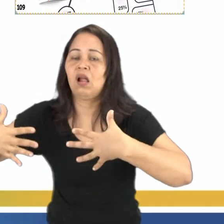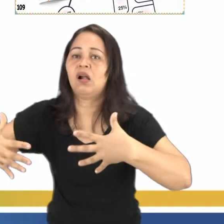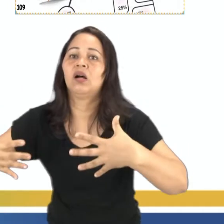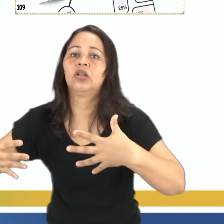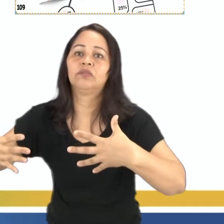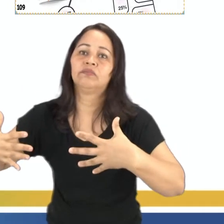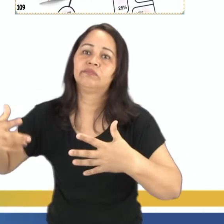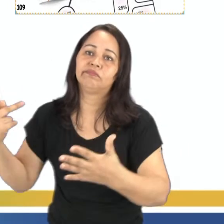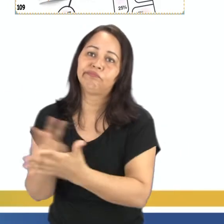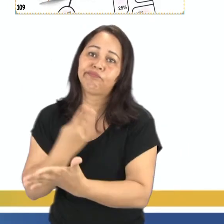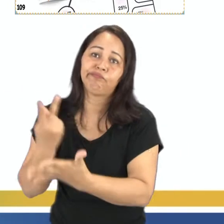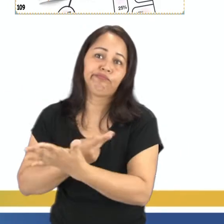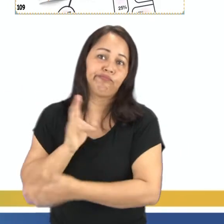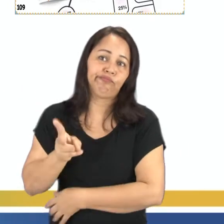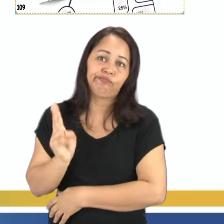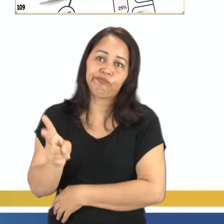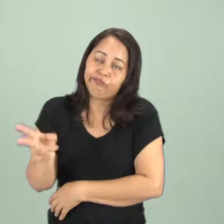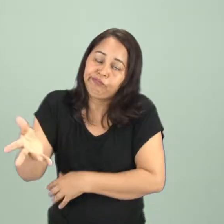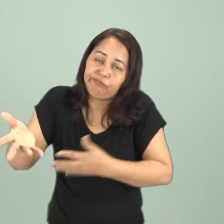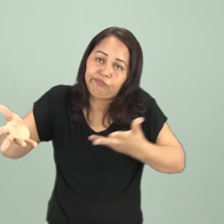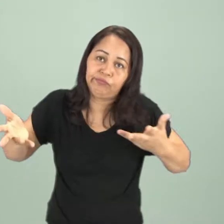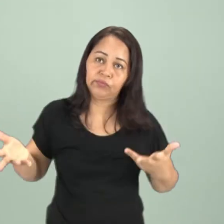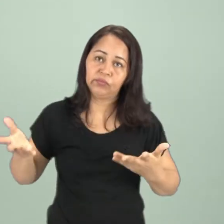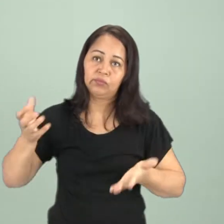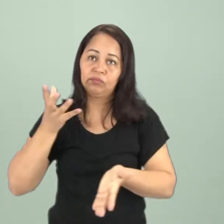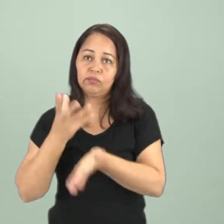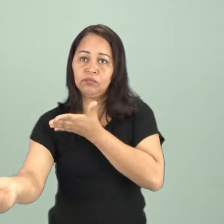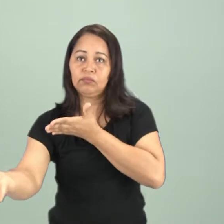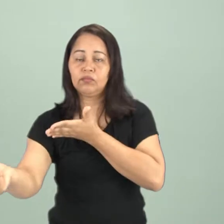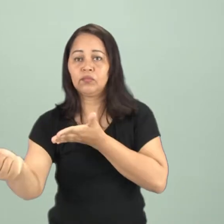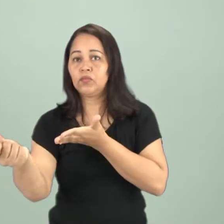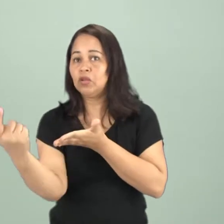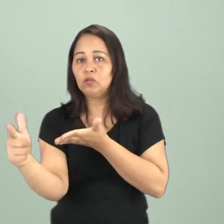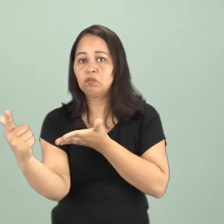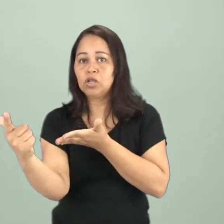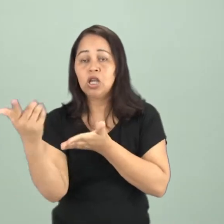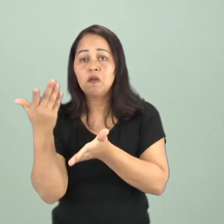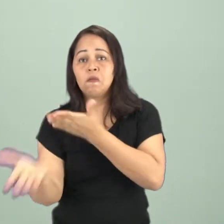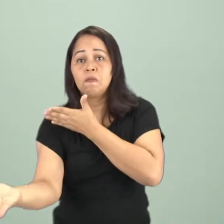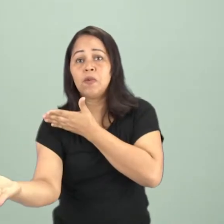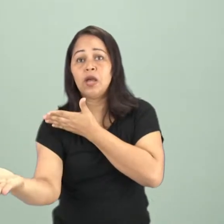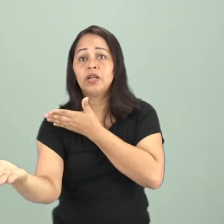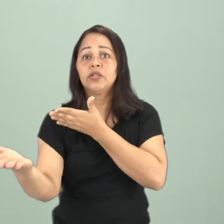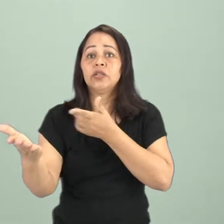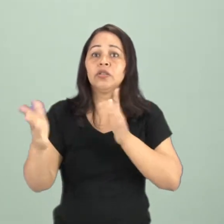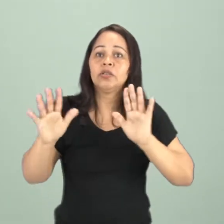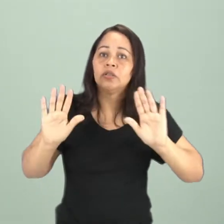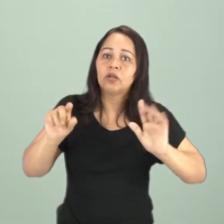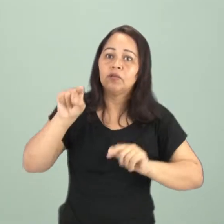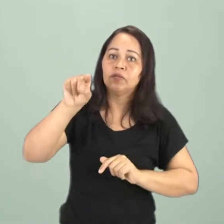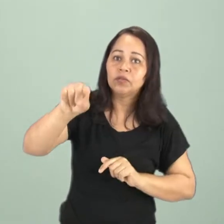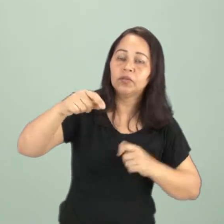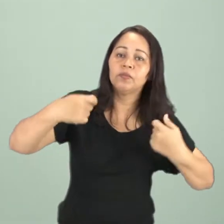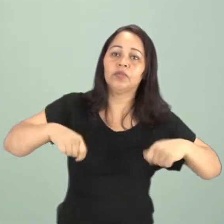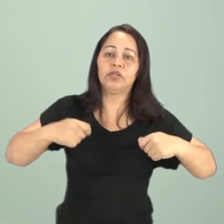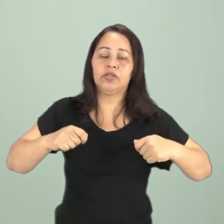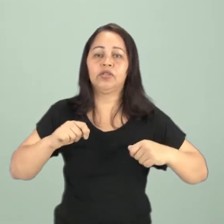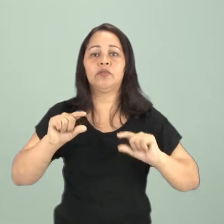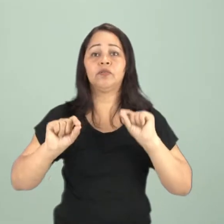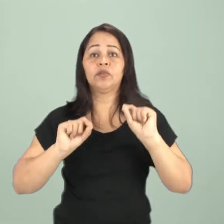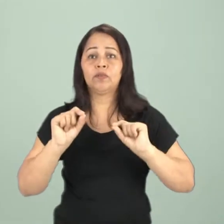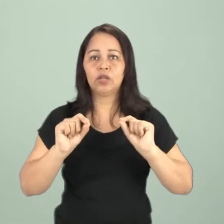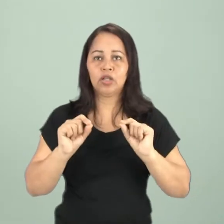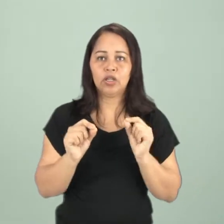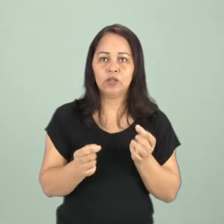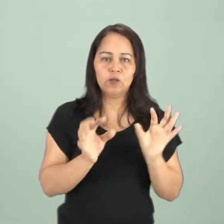assim ações interdependentes? Olha só, eu tenho um objetivo e aí eu vou planejar várias ações que elas se interligam? Sim.